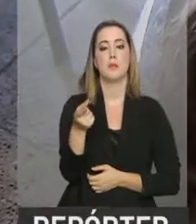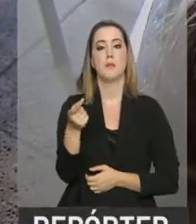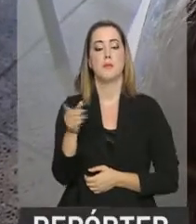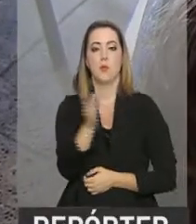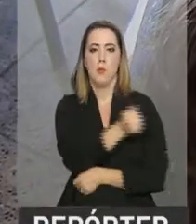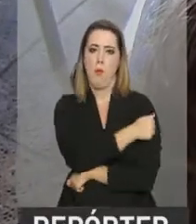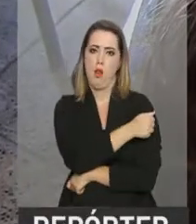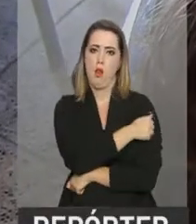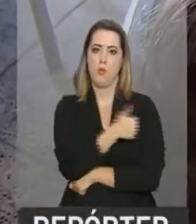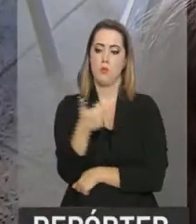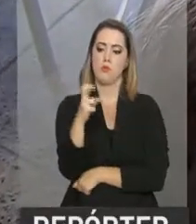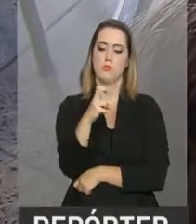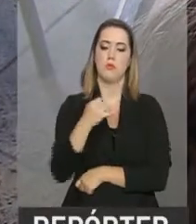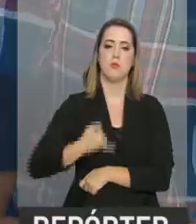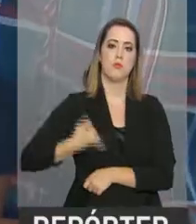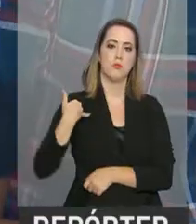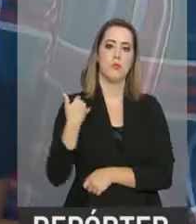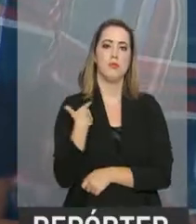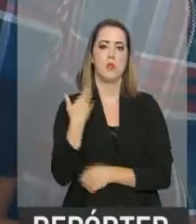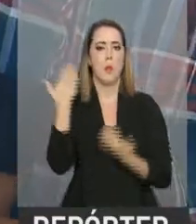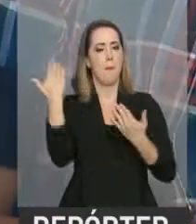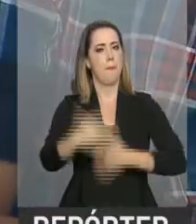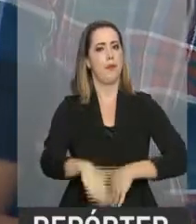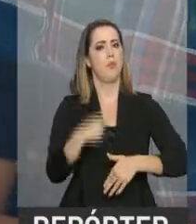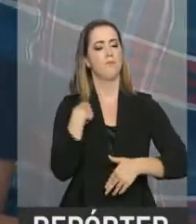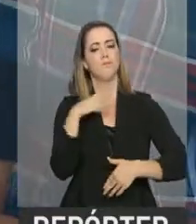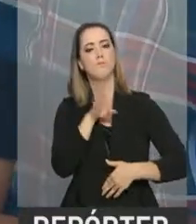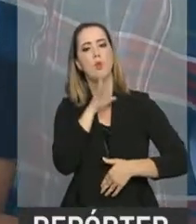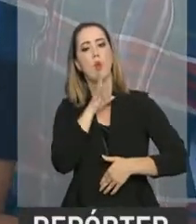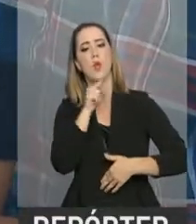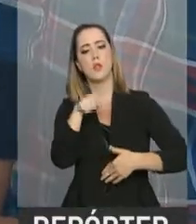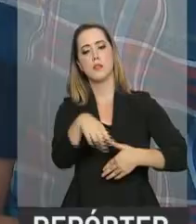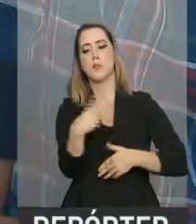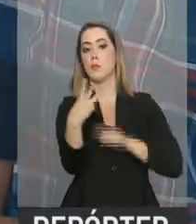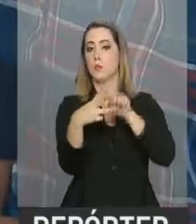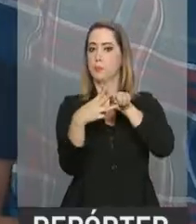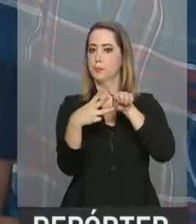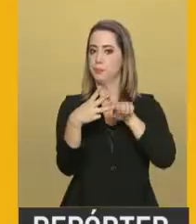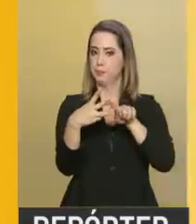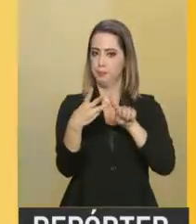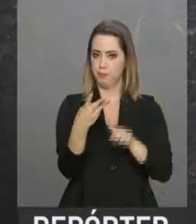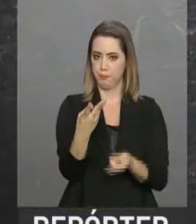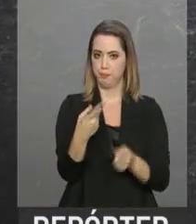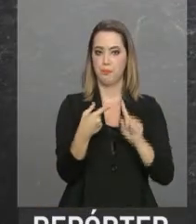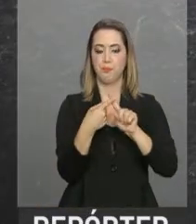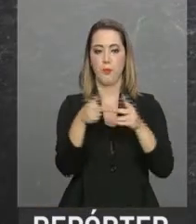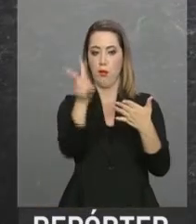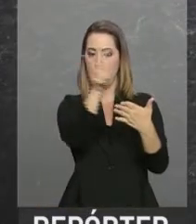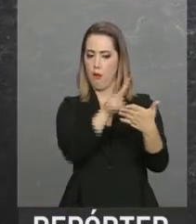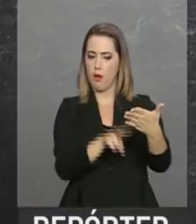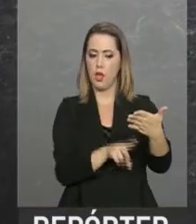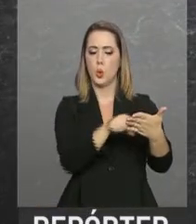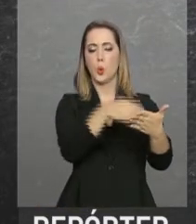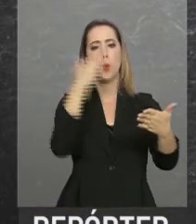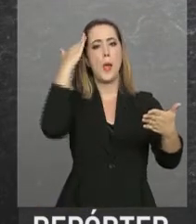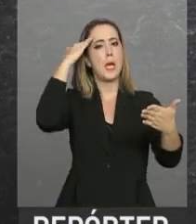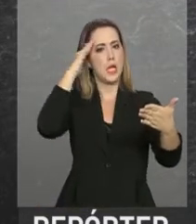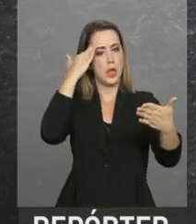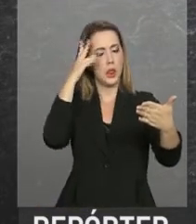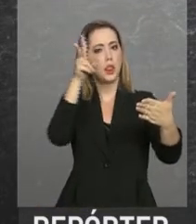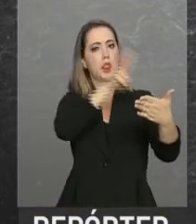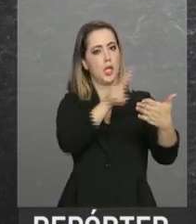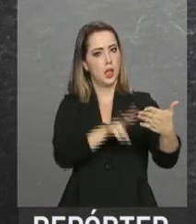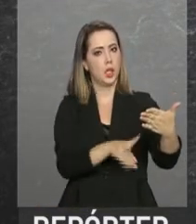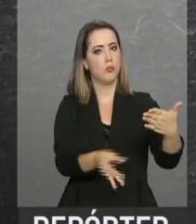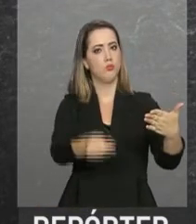país foram avaliados a prova medir o conhecimento desses estudantes em três grandes a em leitura que avalia a compreensão de textos escritos